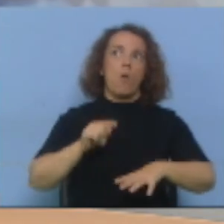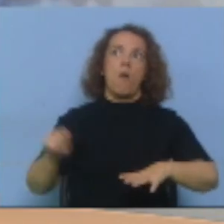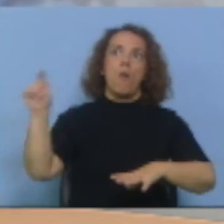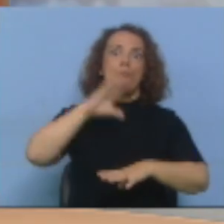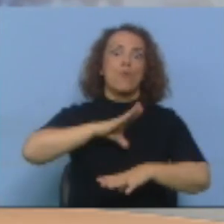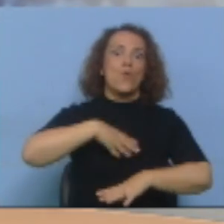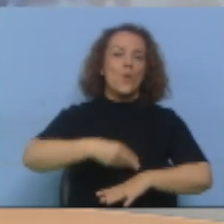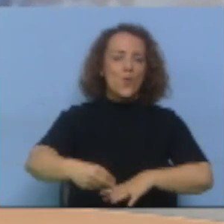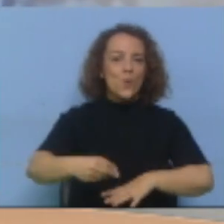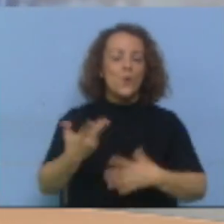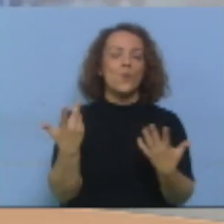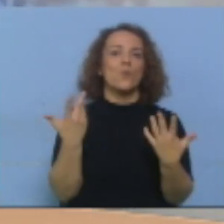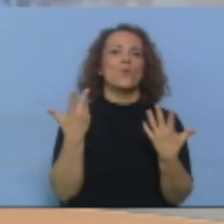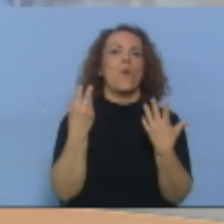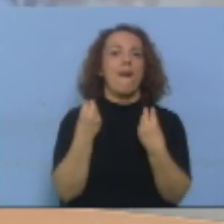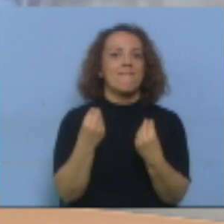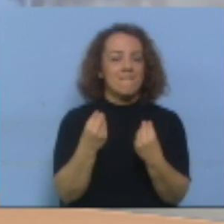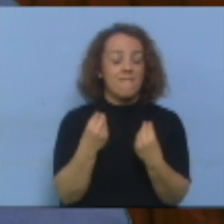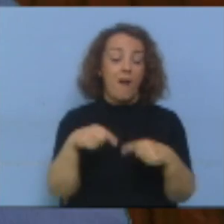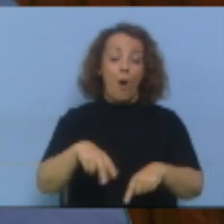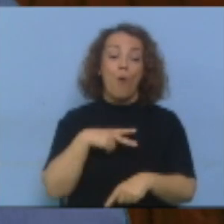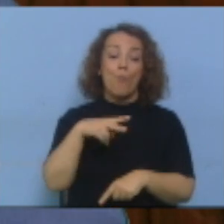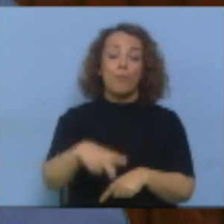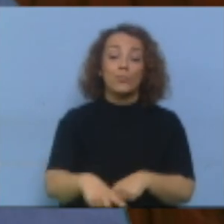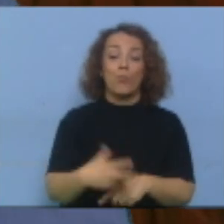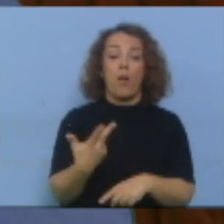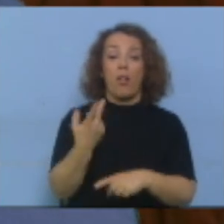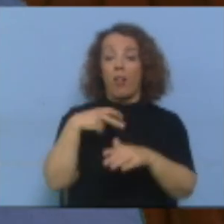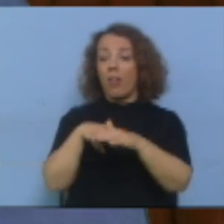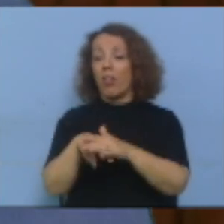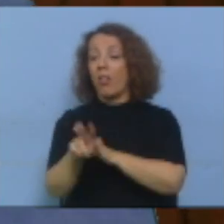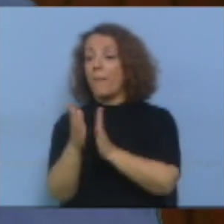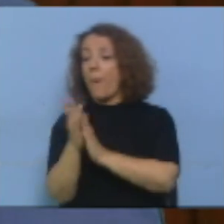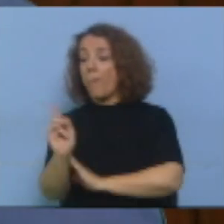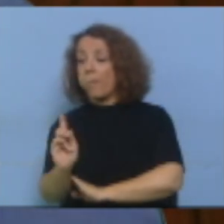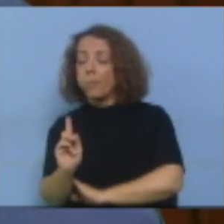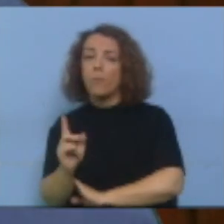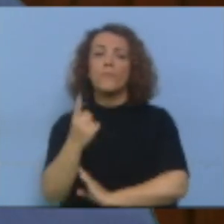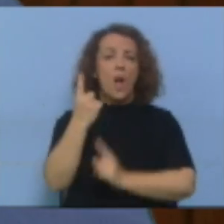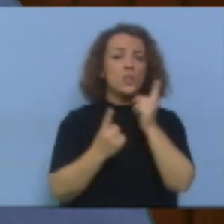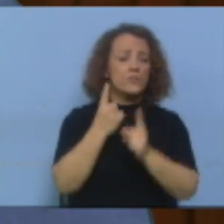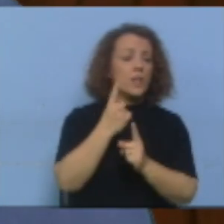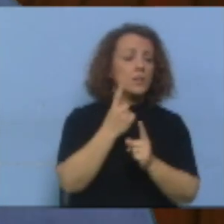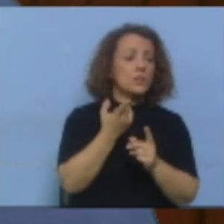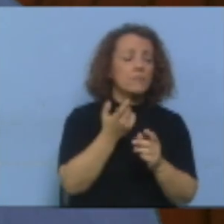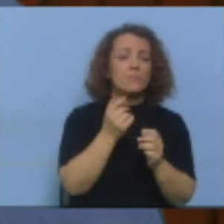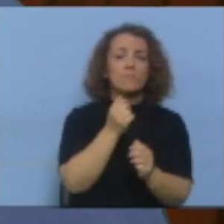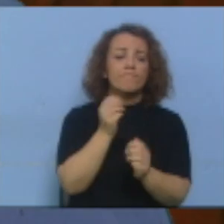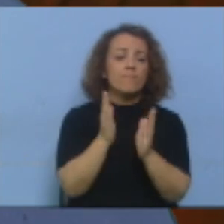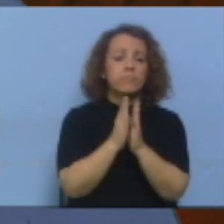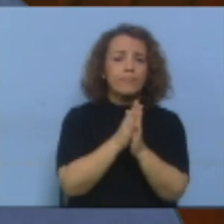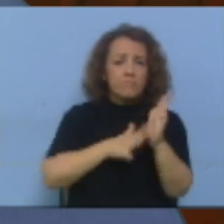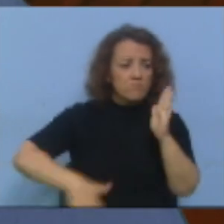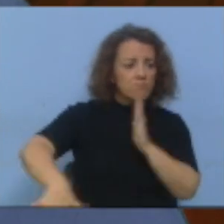por todo o mundo. E É uma também, maneira de quem perceberem em Portugal não se pode que- deslocar a uma paróquia. Exatamente. Muitas vezes estão em lugares que não têm paróquias